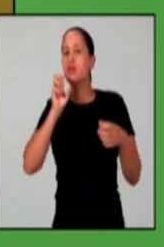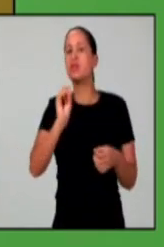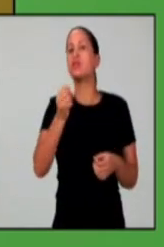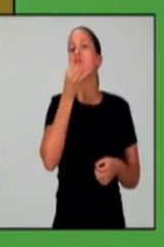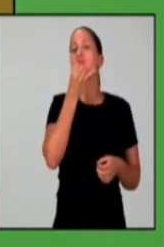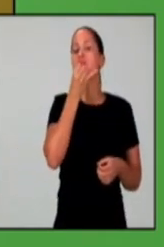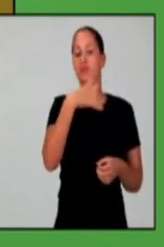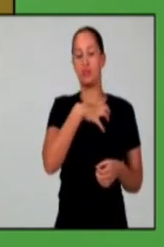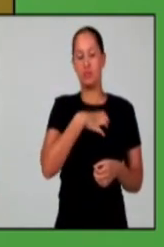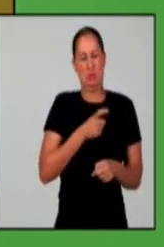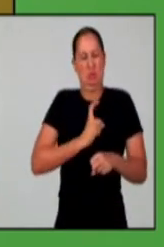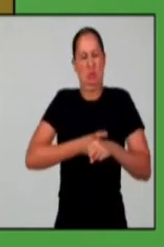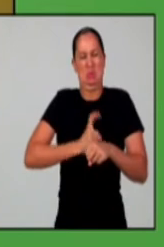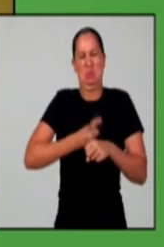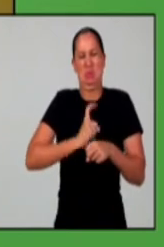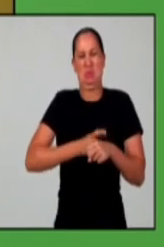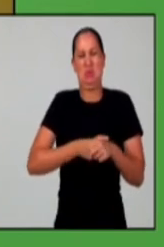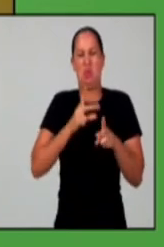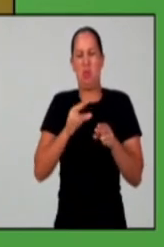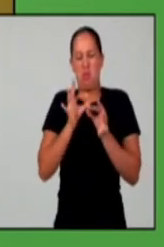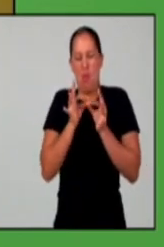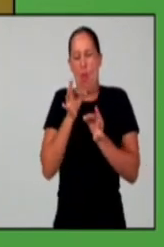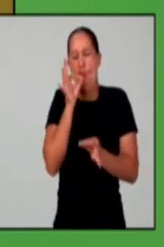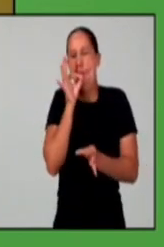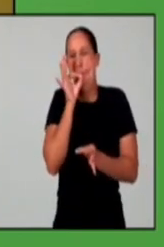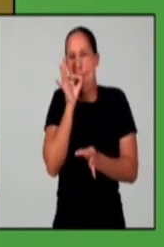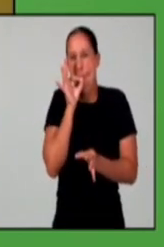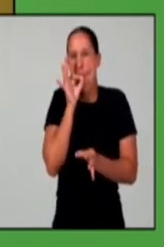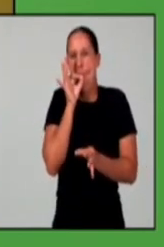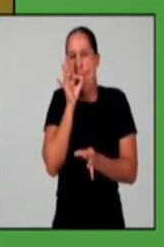das veias fossem rígidas como este canudo,